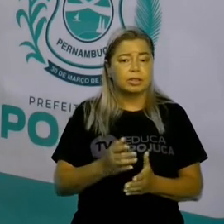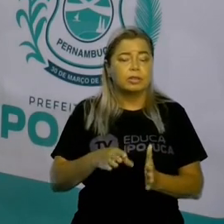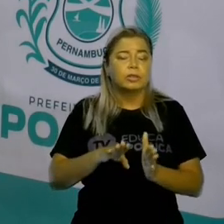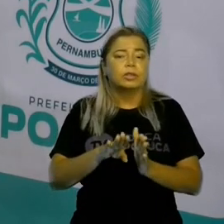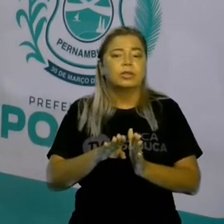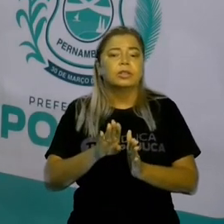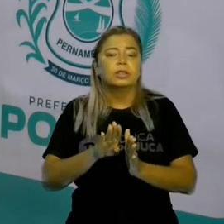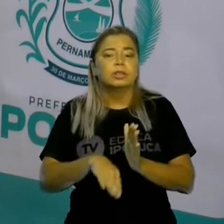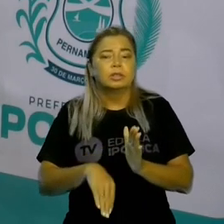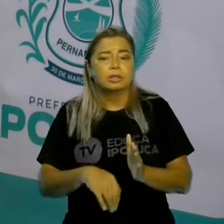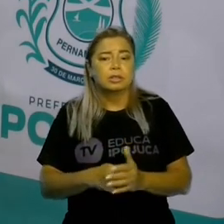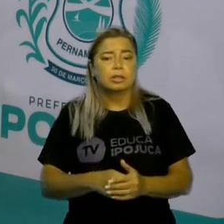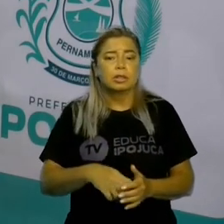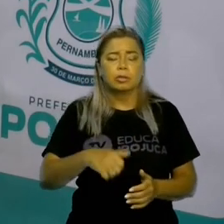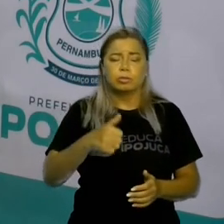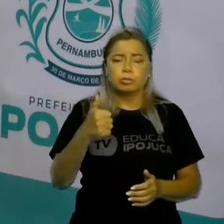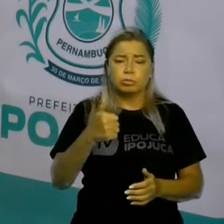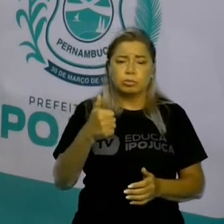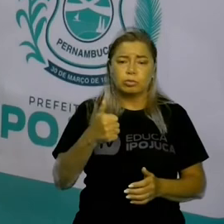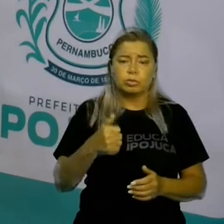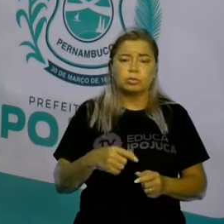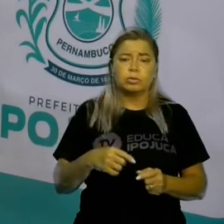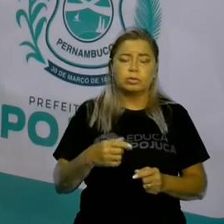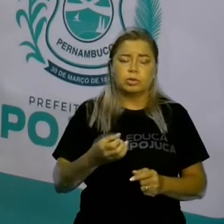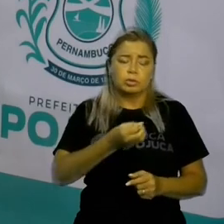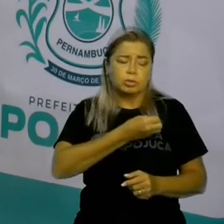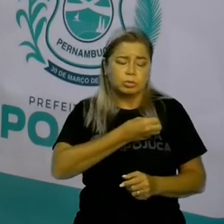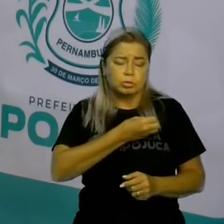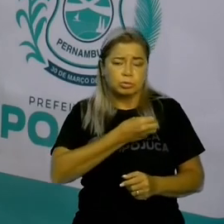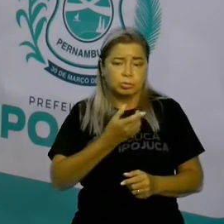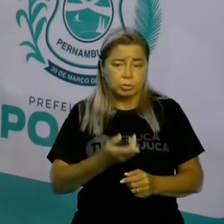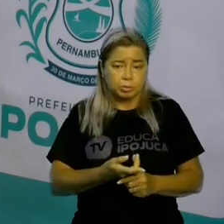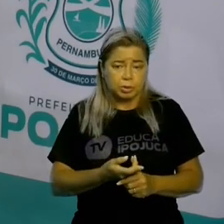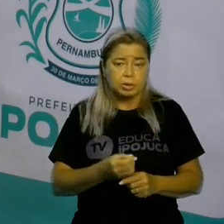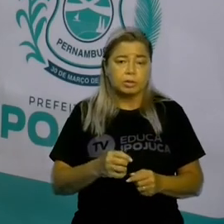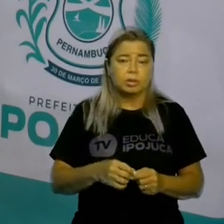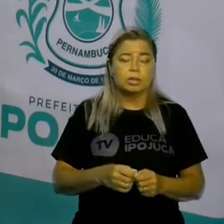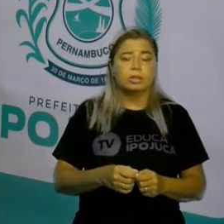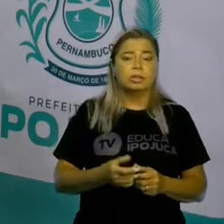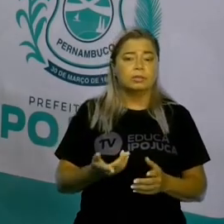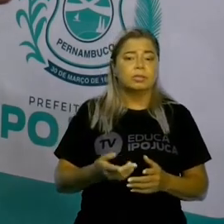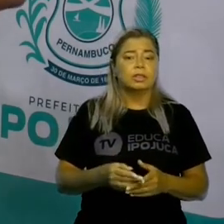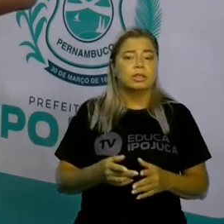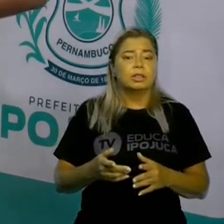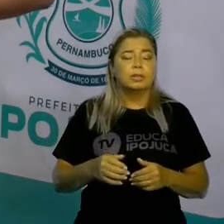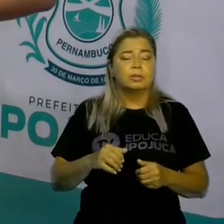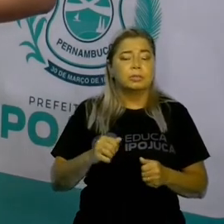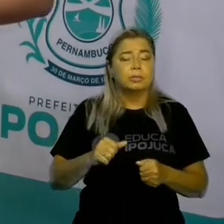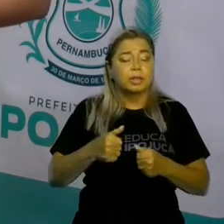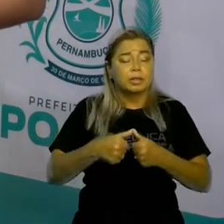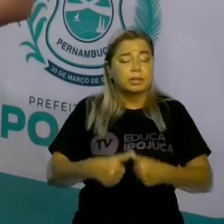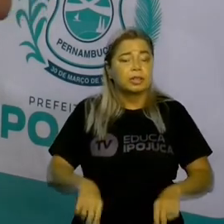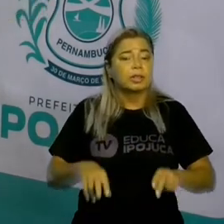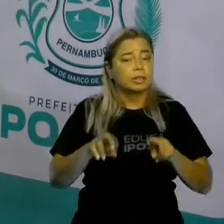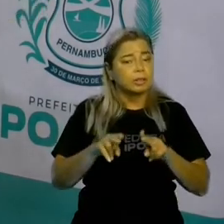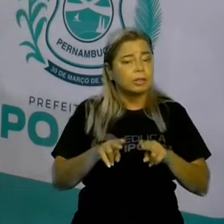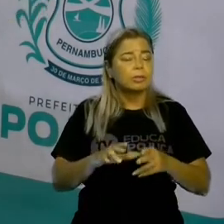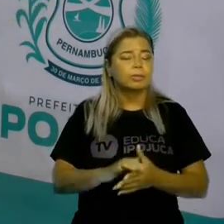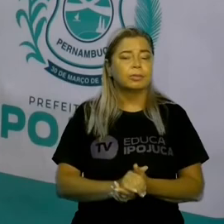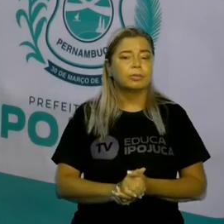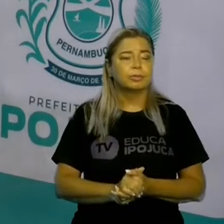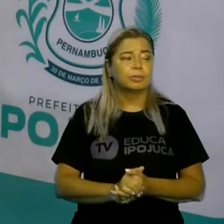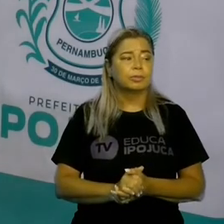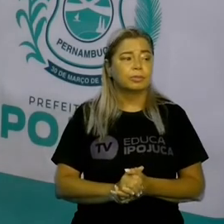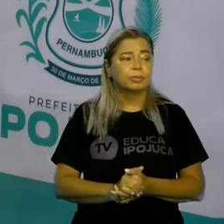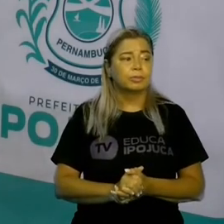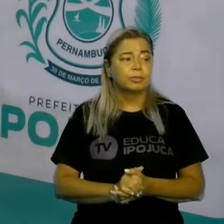daqui de cima e vou tirar uma unidade também daqui de baixo. E aí, a gente vai ficar dessa forma. Onde